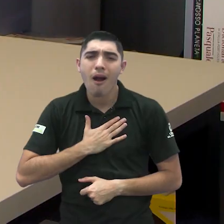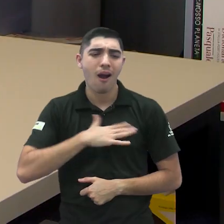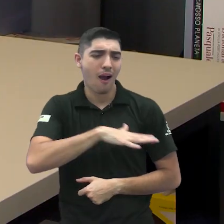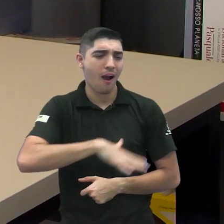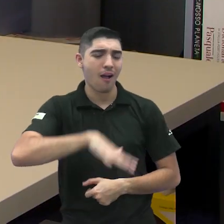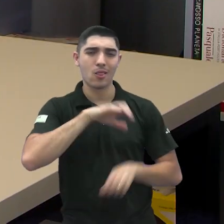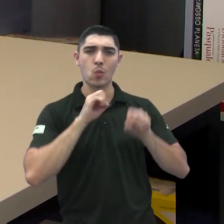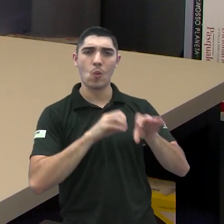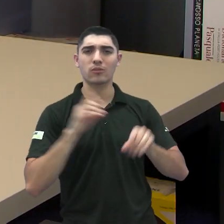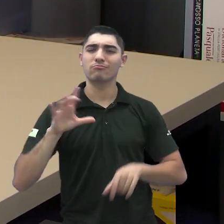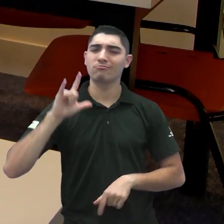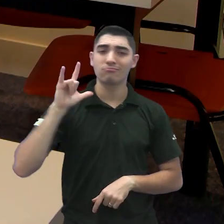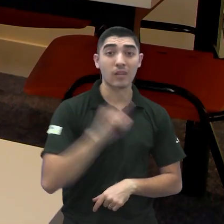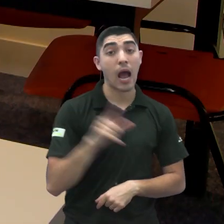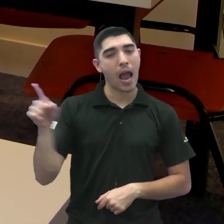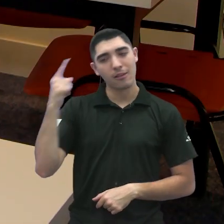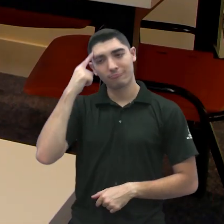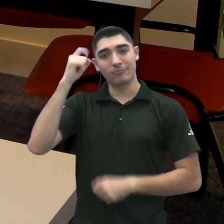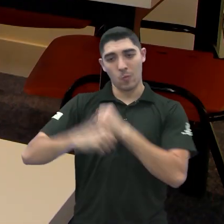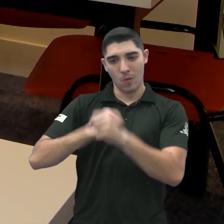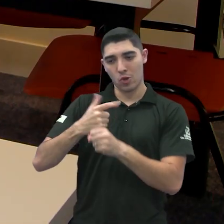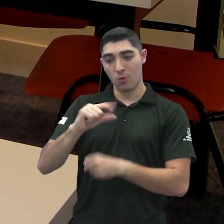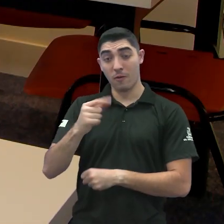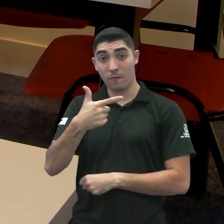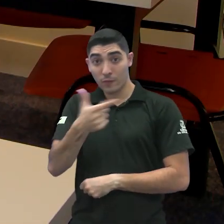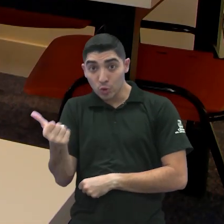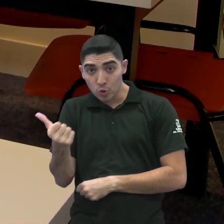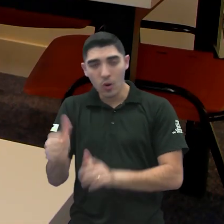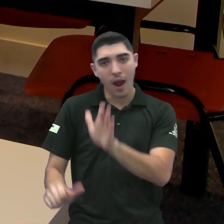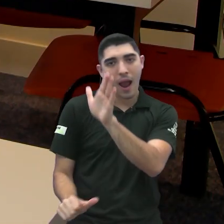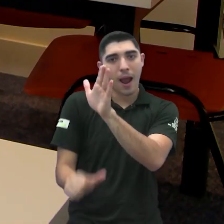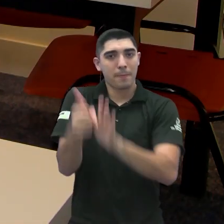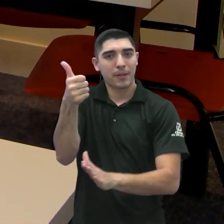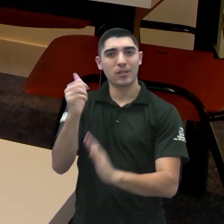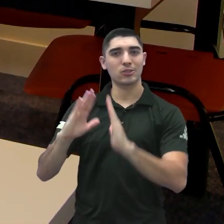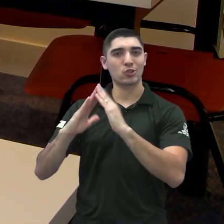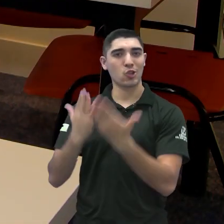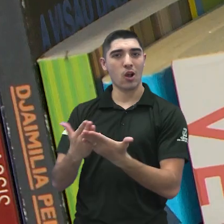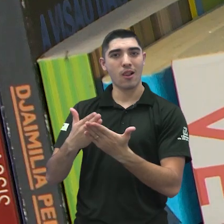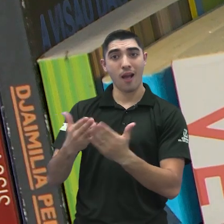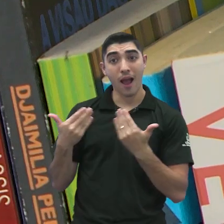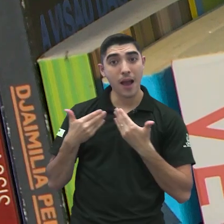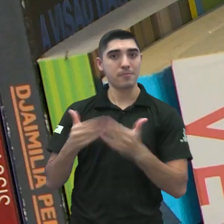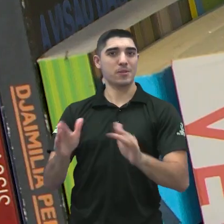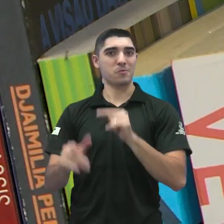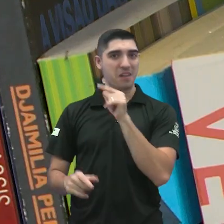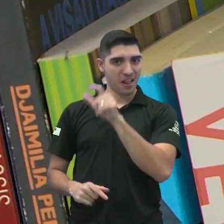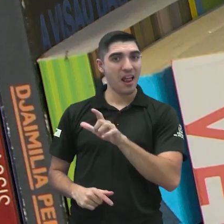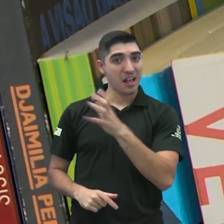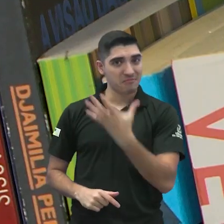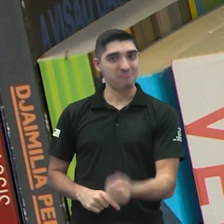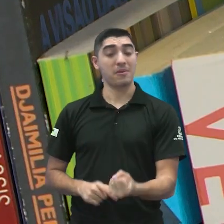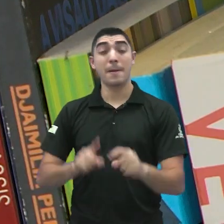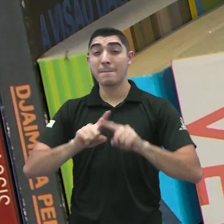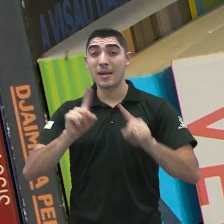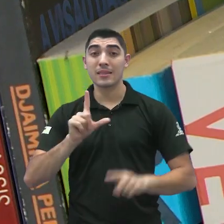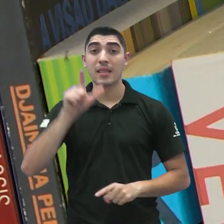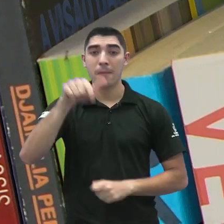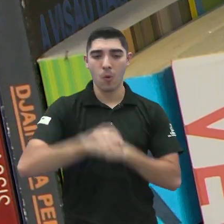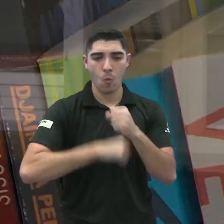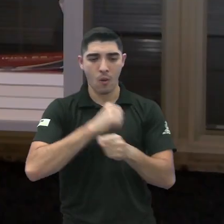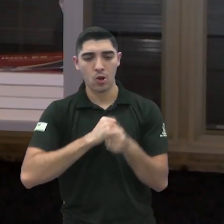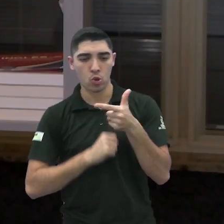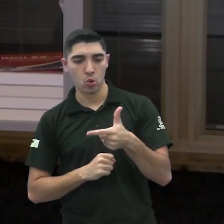área da educação e em 2021 decidiu abrir sua primeira escola, voltada para a preparação de